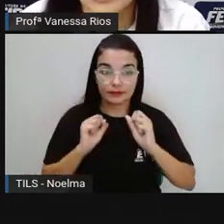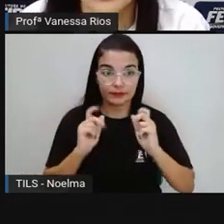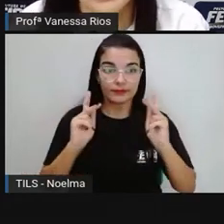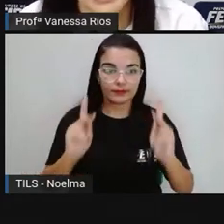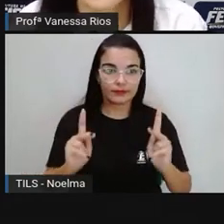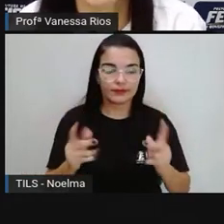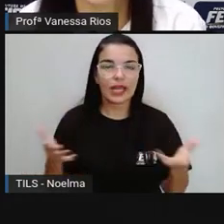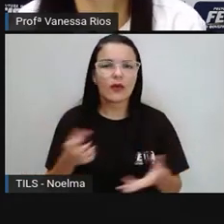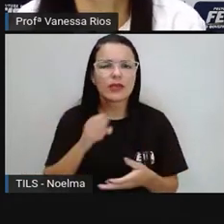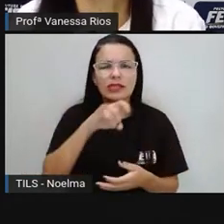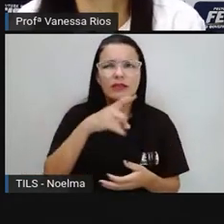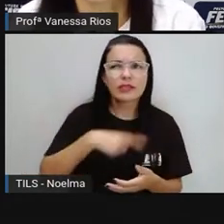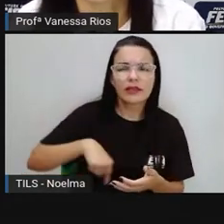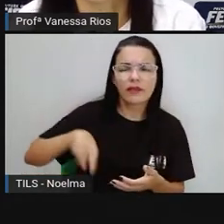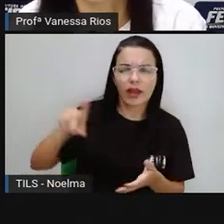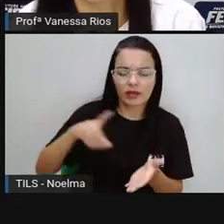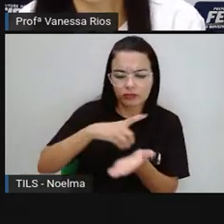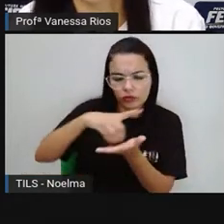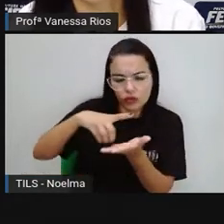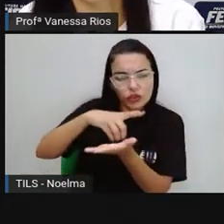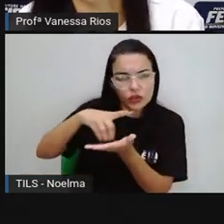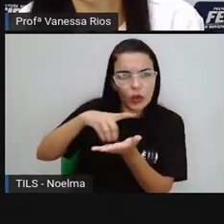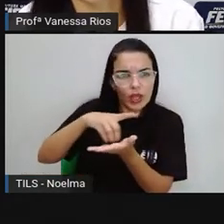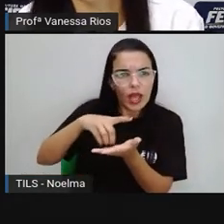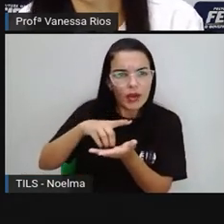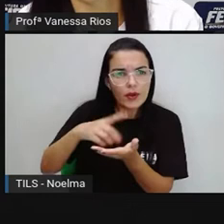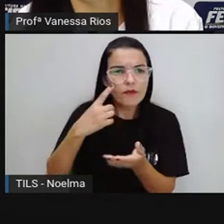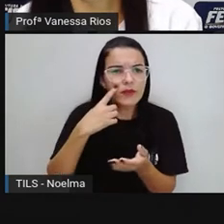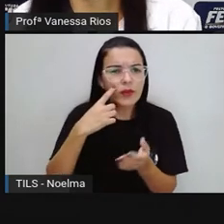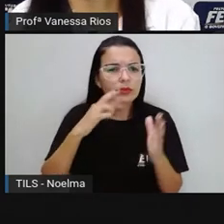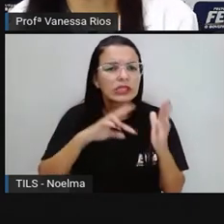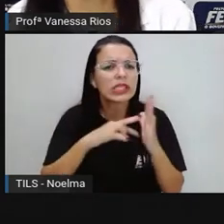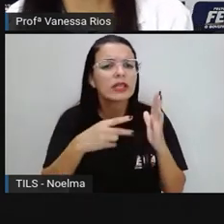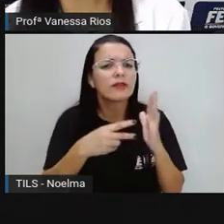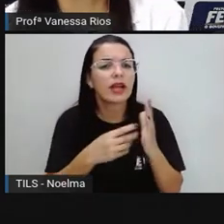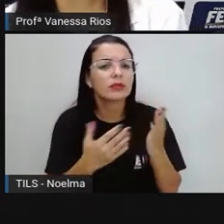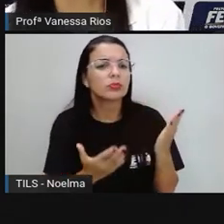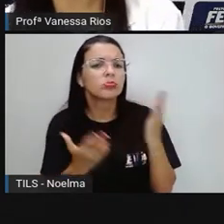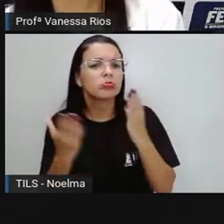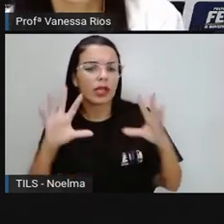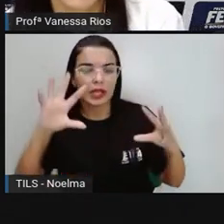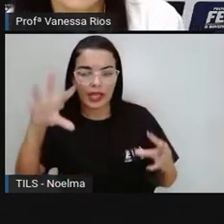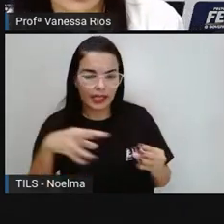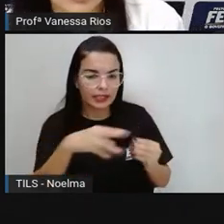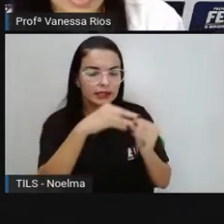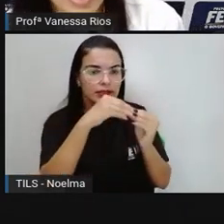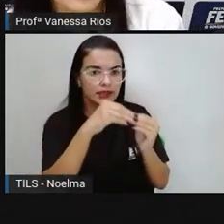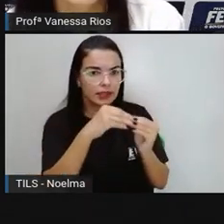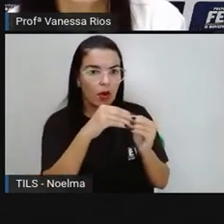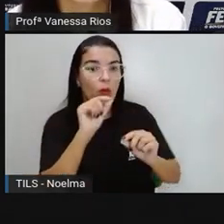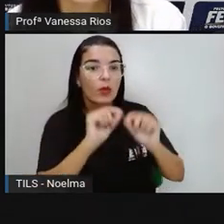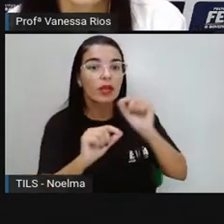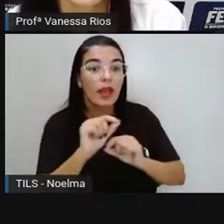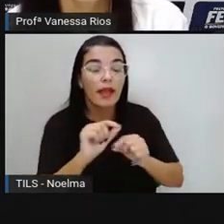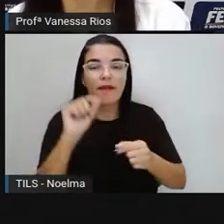no dicionário, você vai encontrar a definição para resenha assim: ato ou efeito de